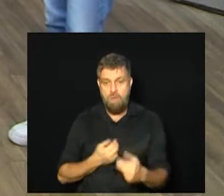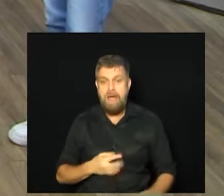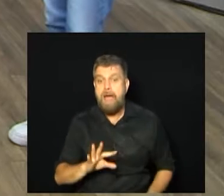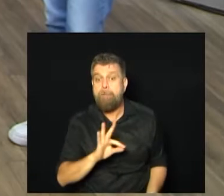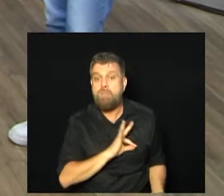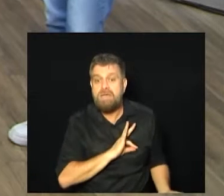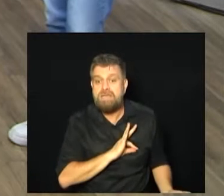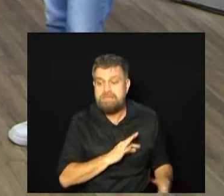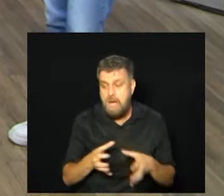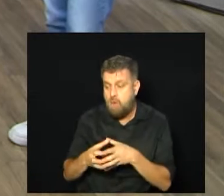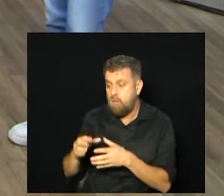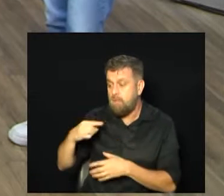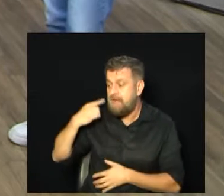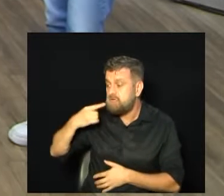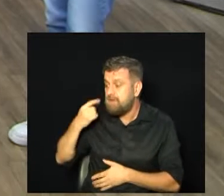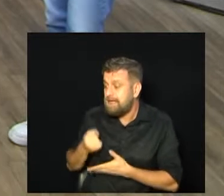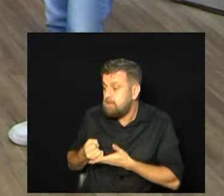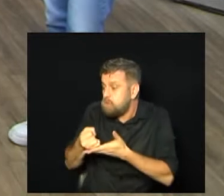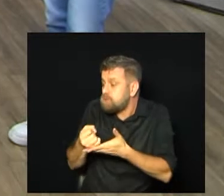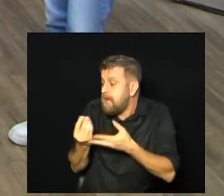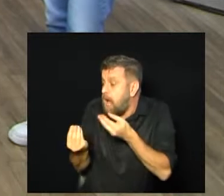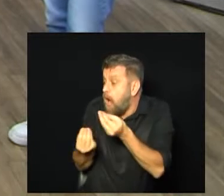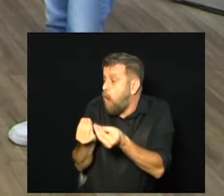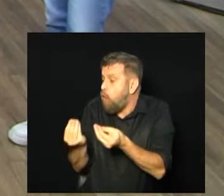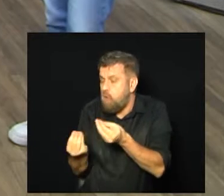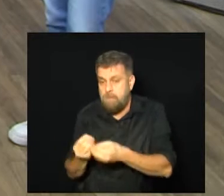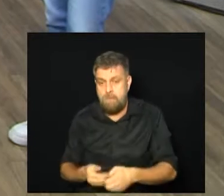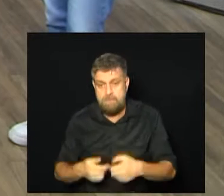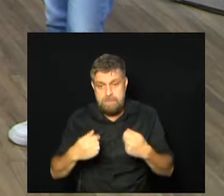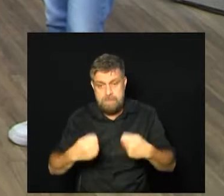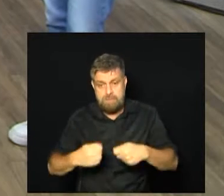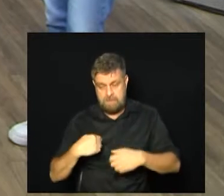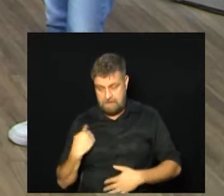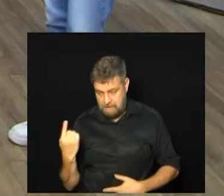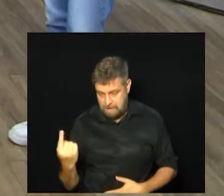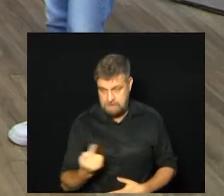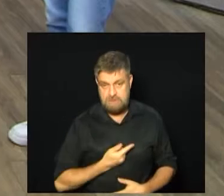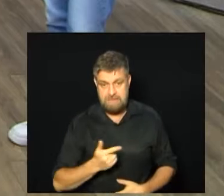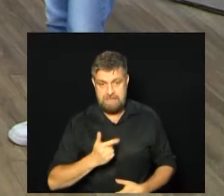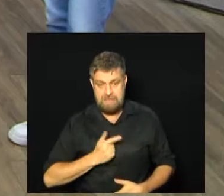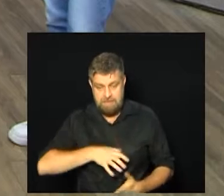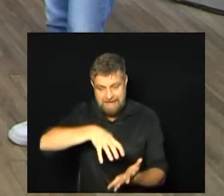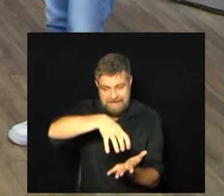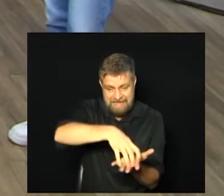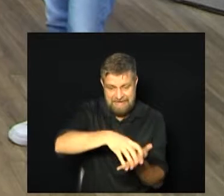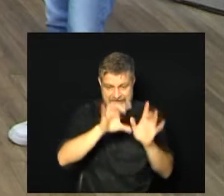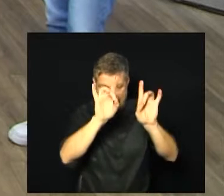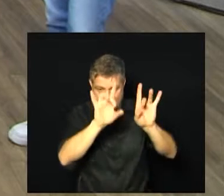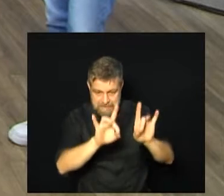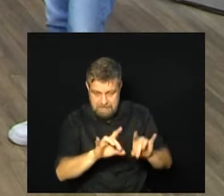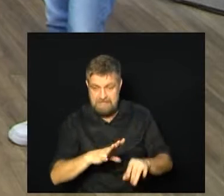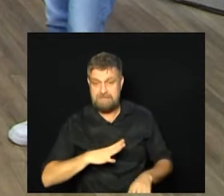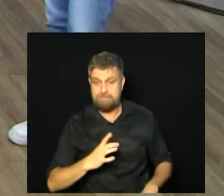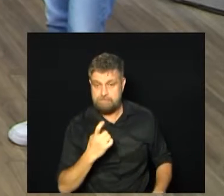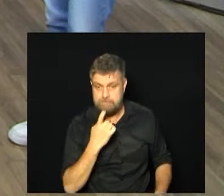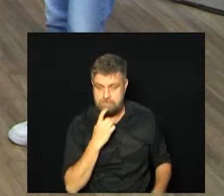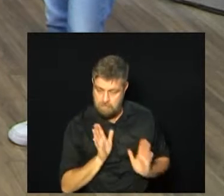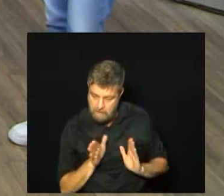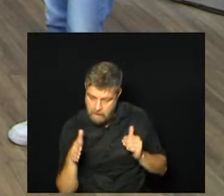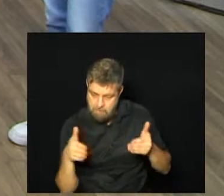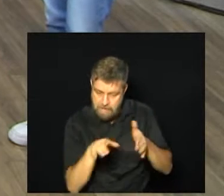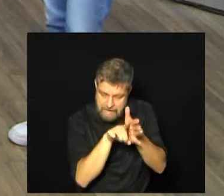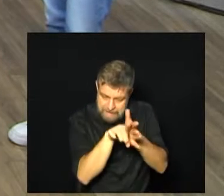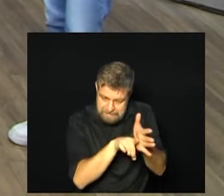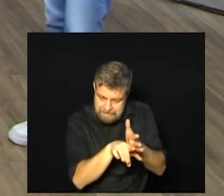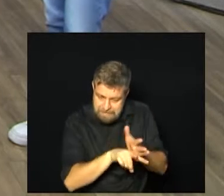a OAB pode ajudar de que forma? É preciso que a gente tenha uma delegacia especializada em Campinas para investigar